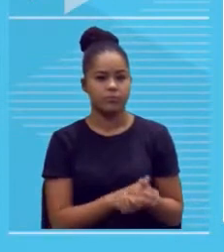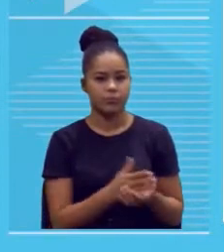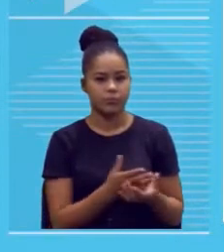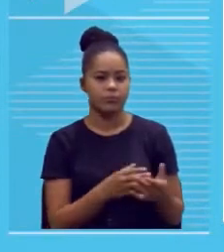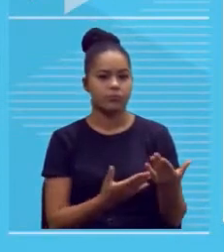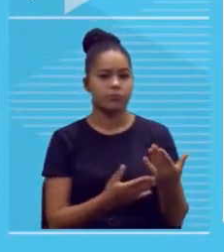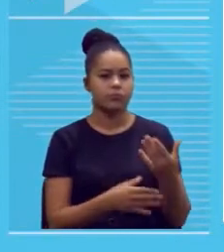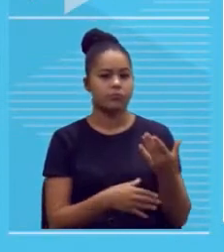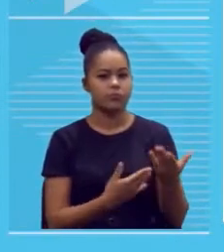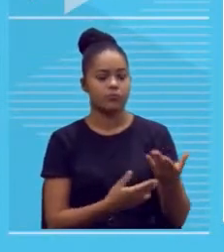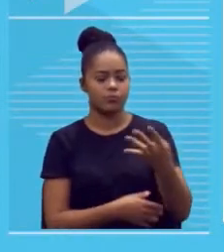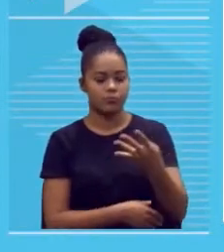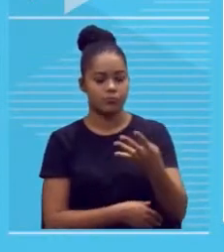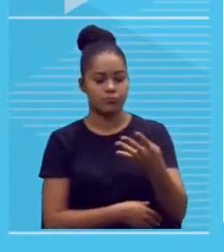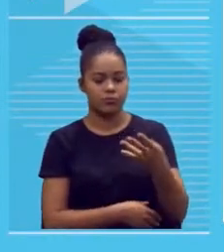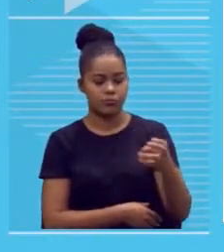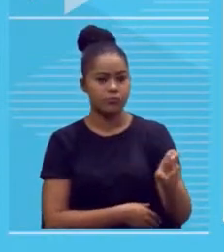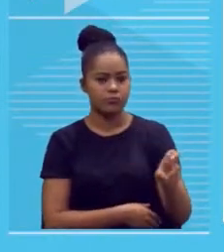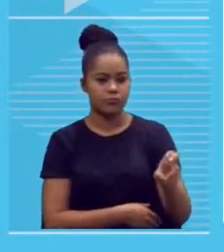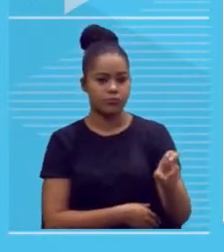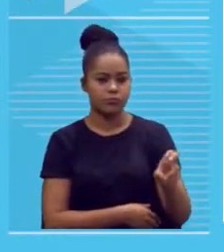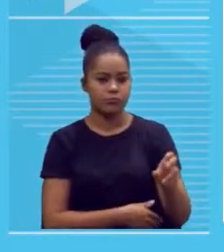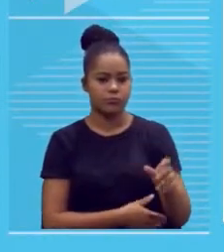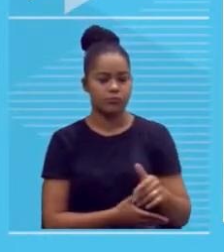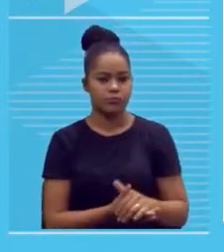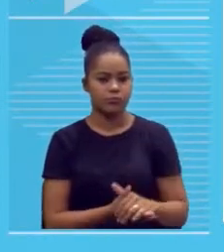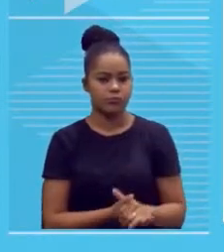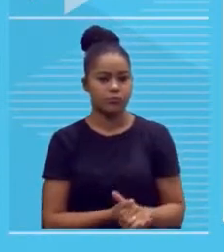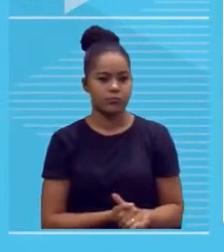45. O meu m, quanto que é tangente de